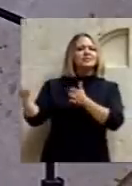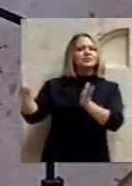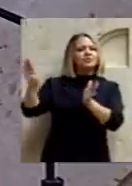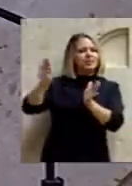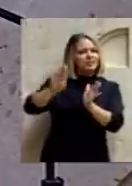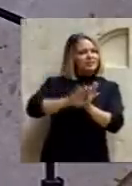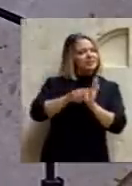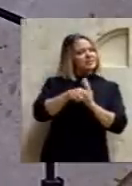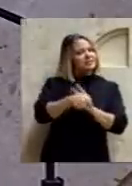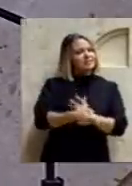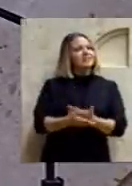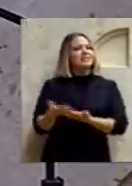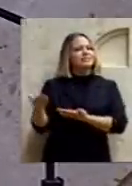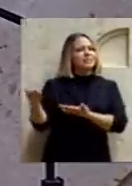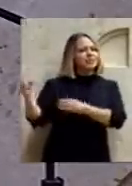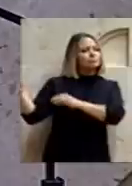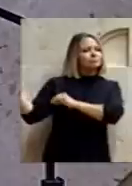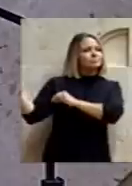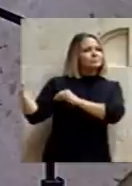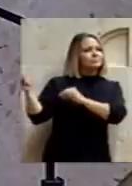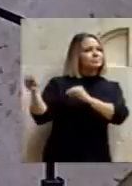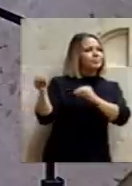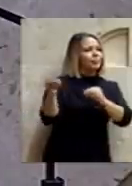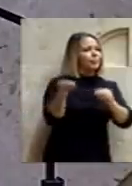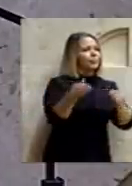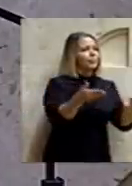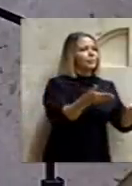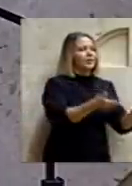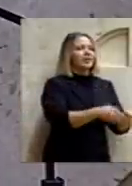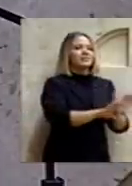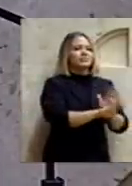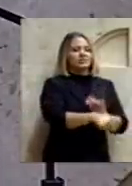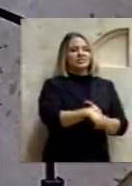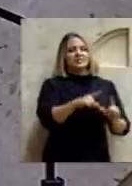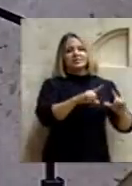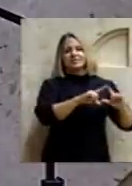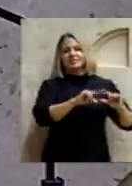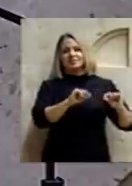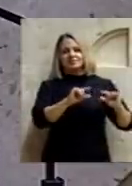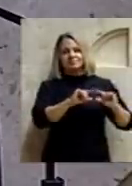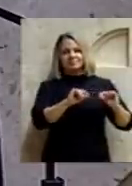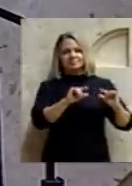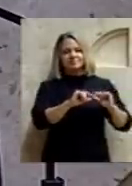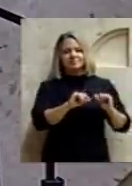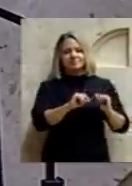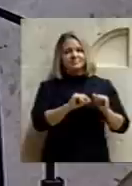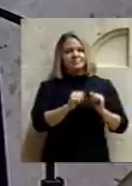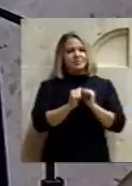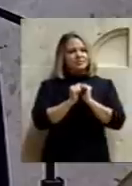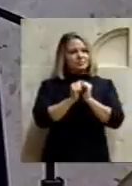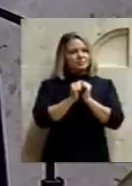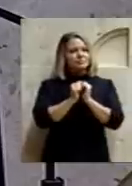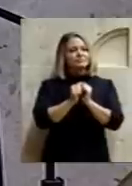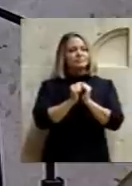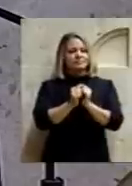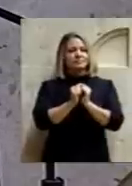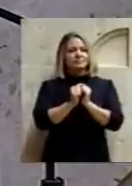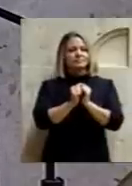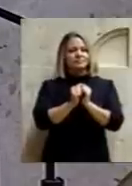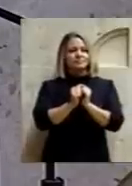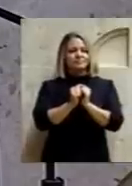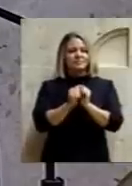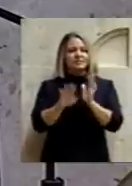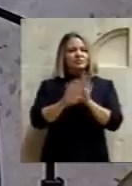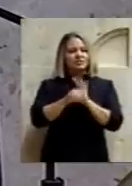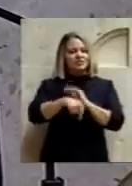de se deslocar das suas ocupações habituais para vir ao